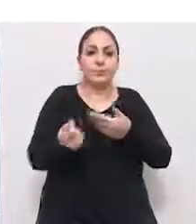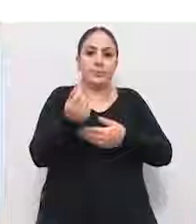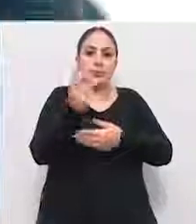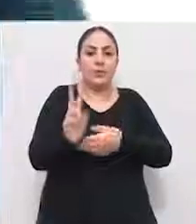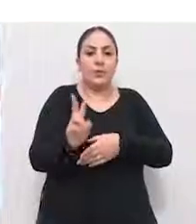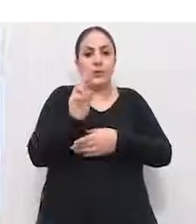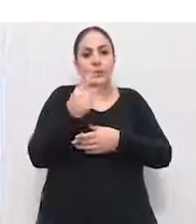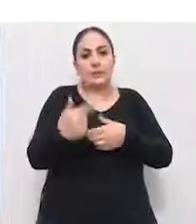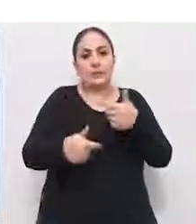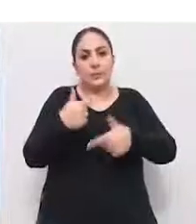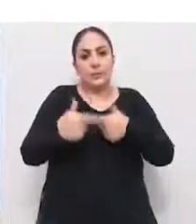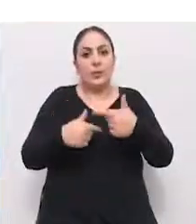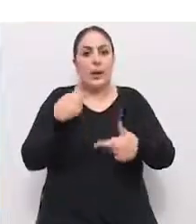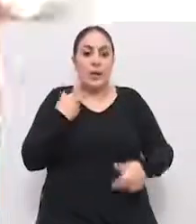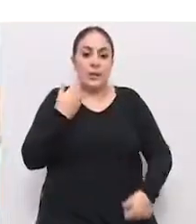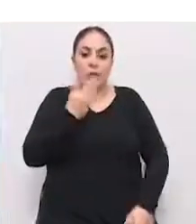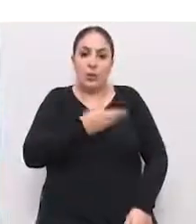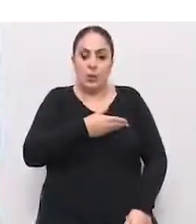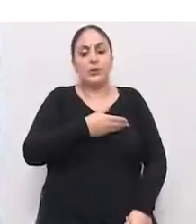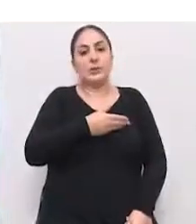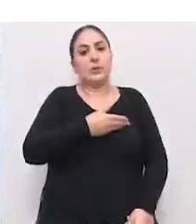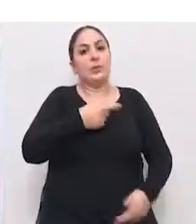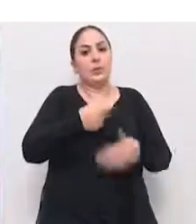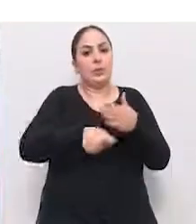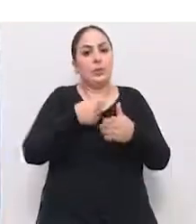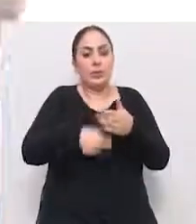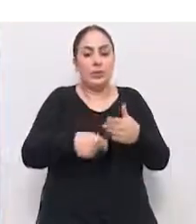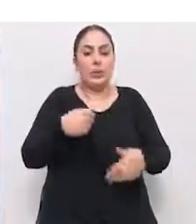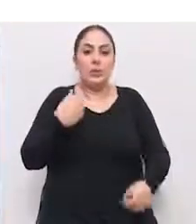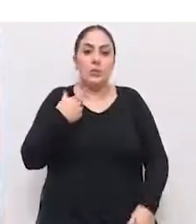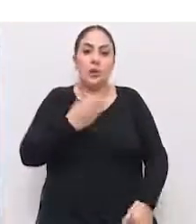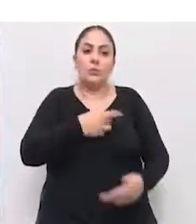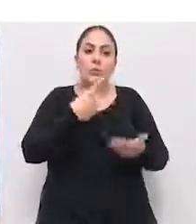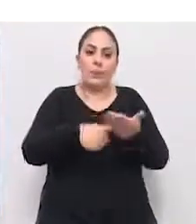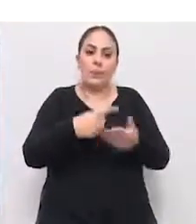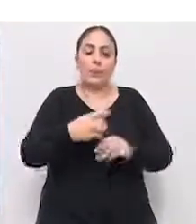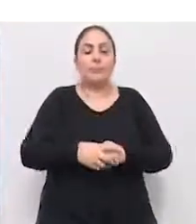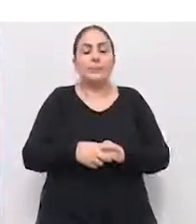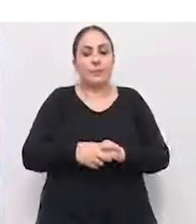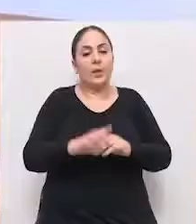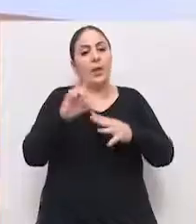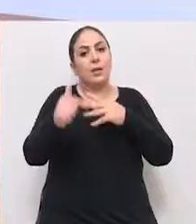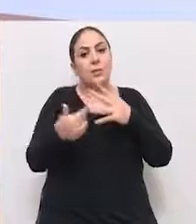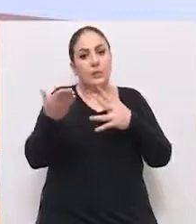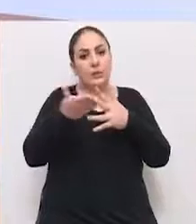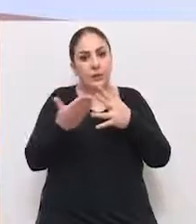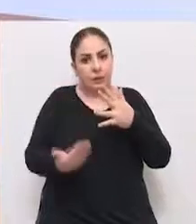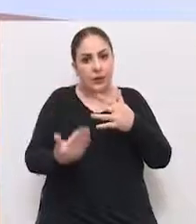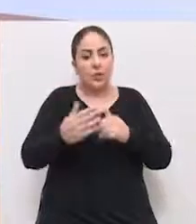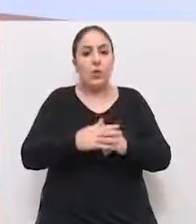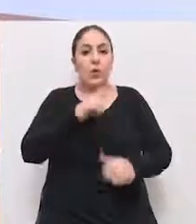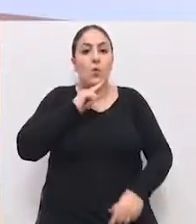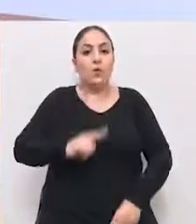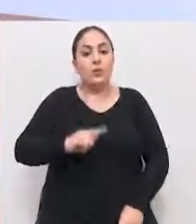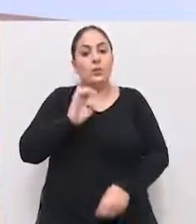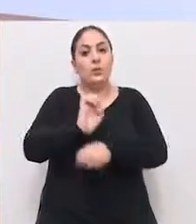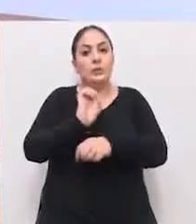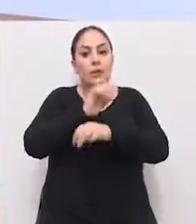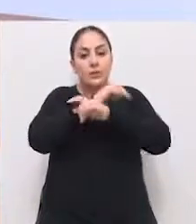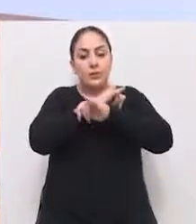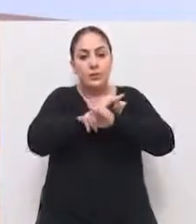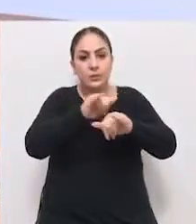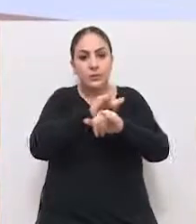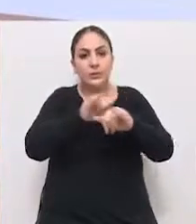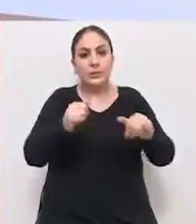dos recursos a esses trabalhadores. Essa é a nossa luta, esse é o nosso compromisso. E depois do intervalo, o governo